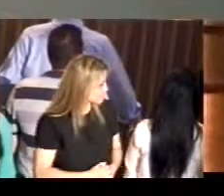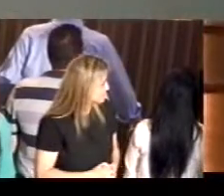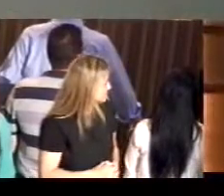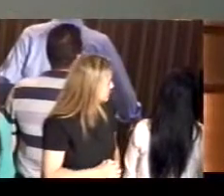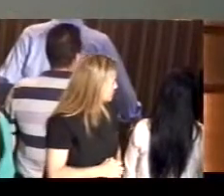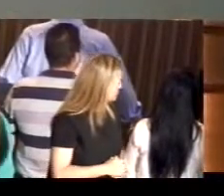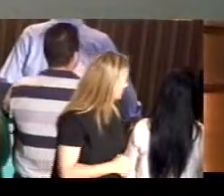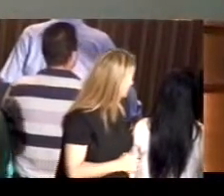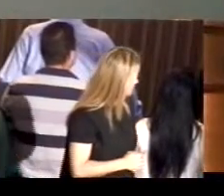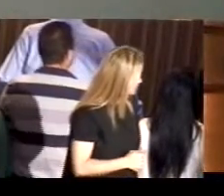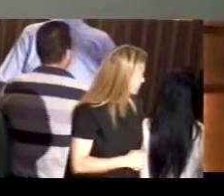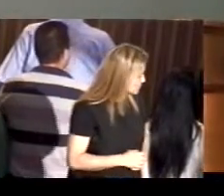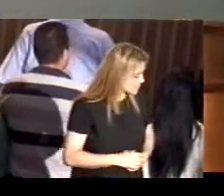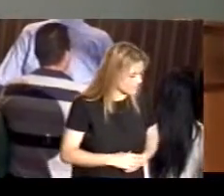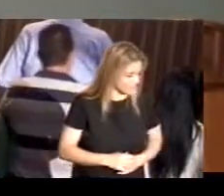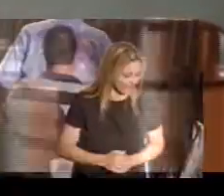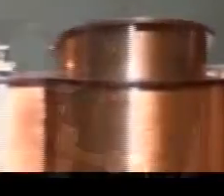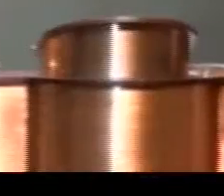Senhor junto conosco.